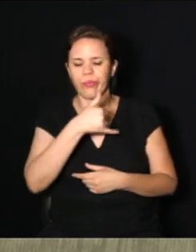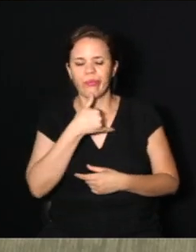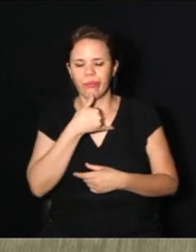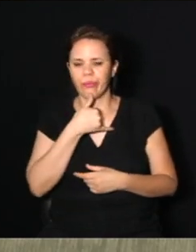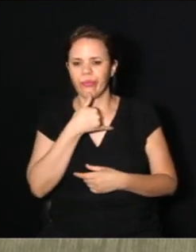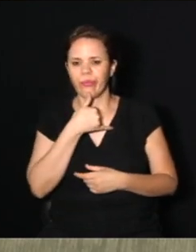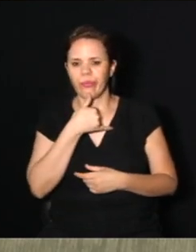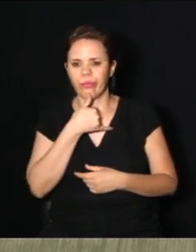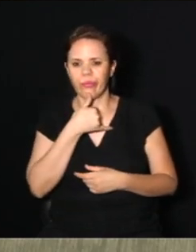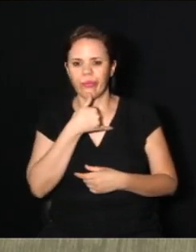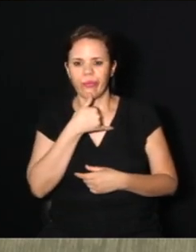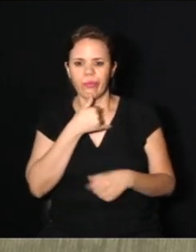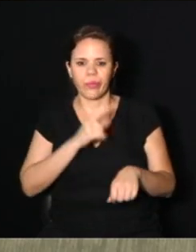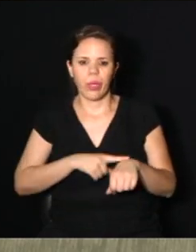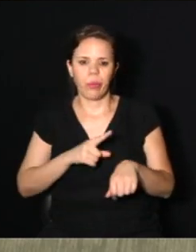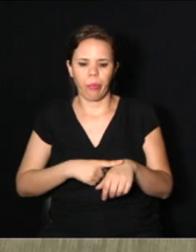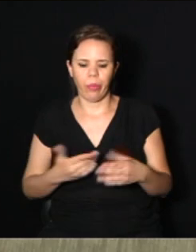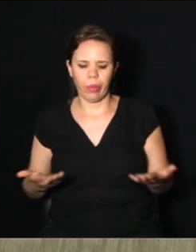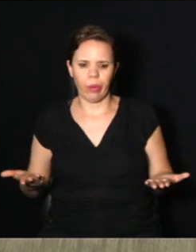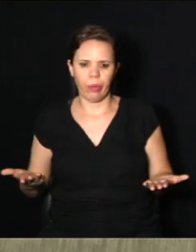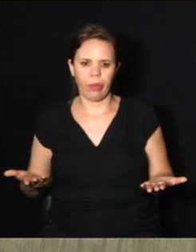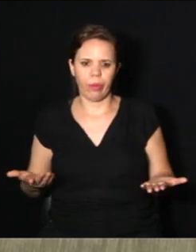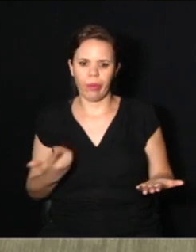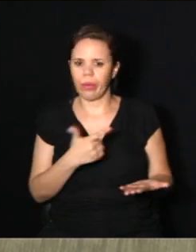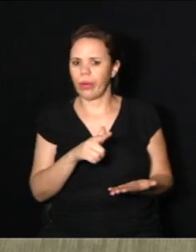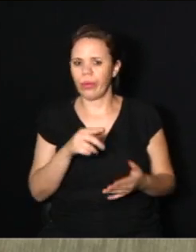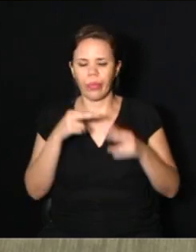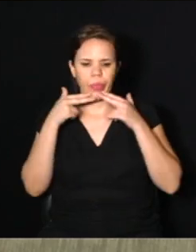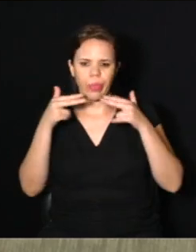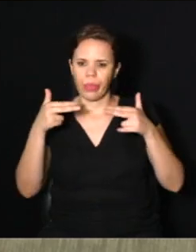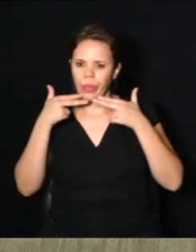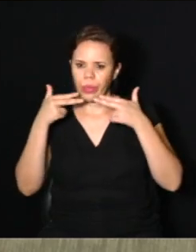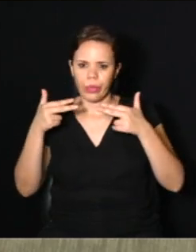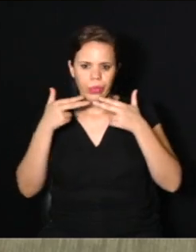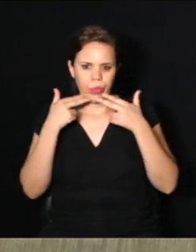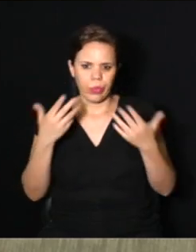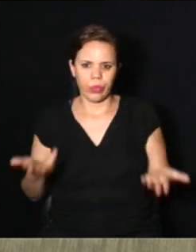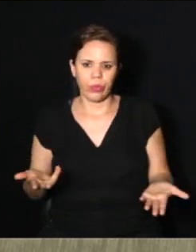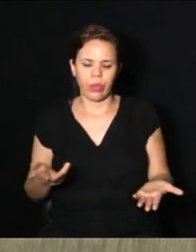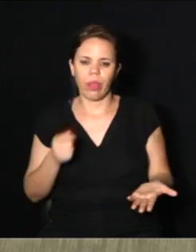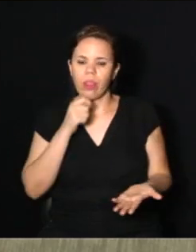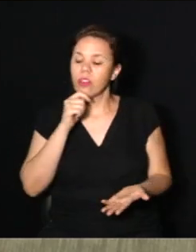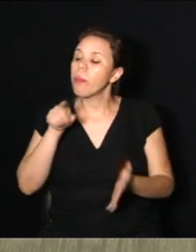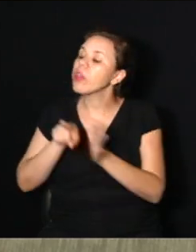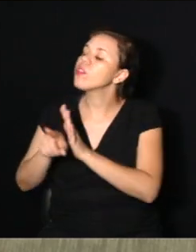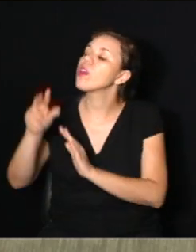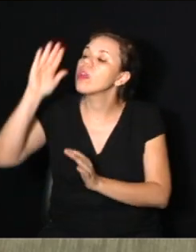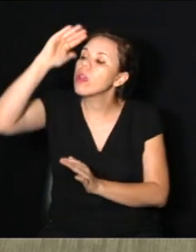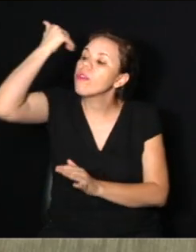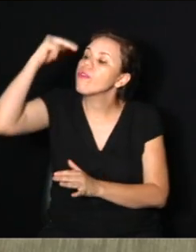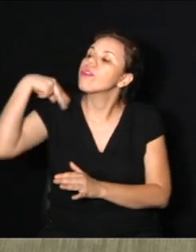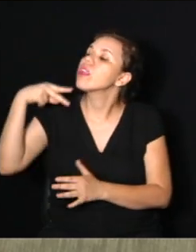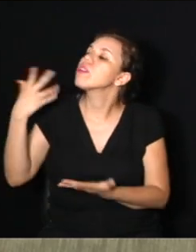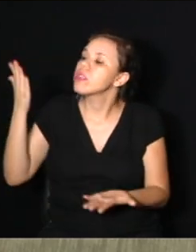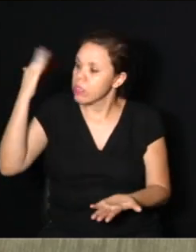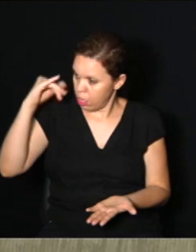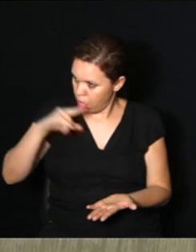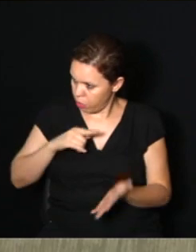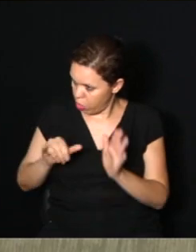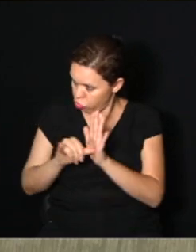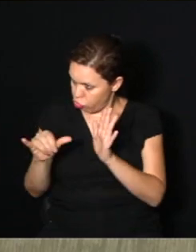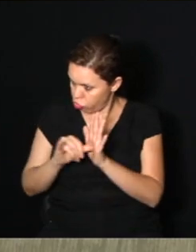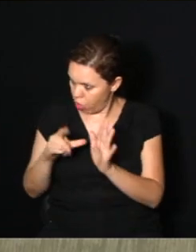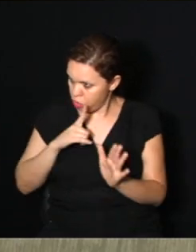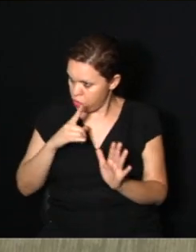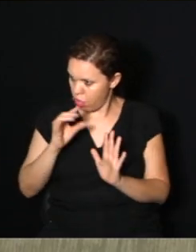nesse momento. A gente não tem notícia ainda, até questionei o vereador Petorinho se ele tinha alguma notícia sobre se o edital tinha